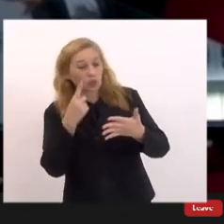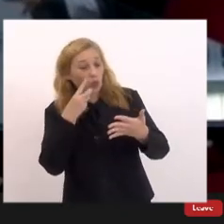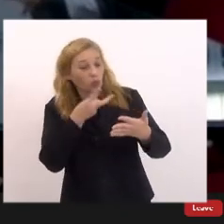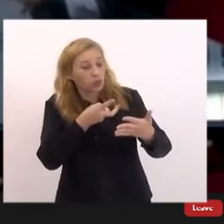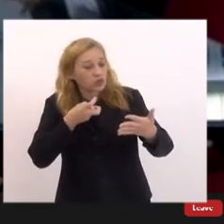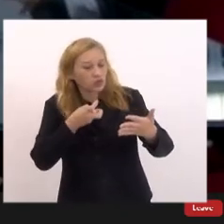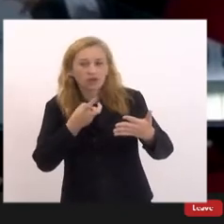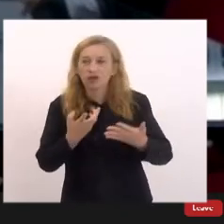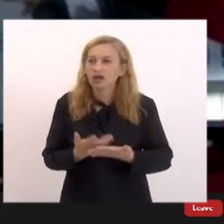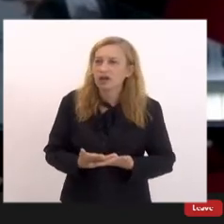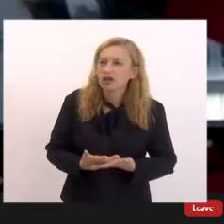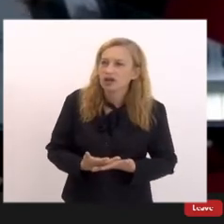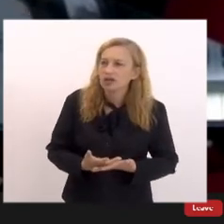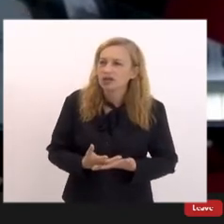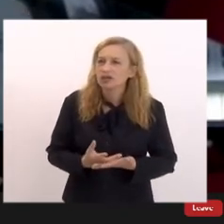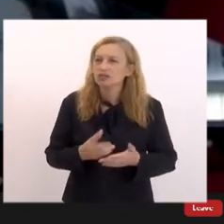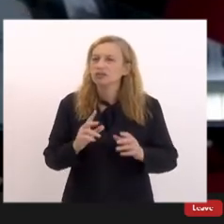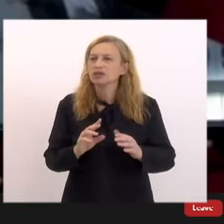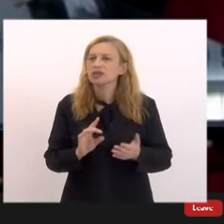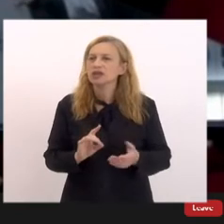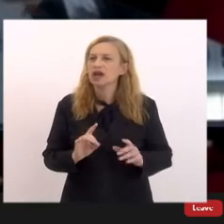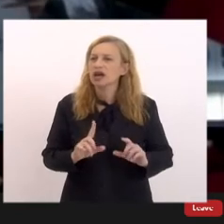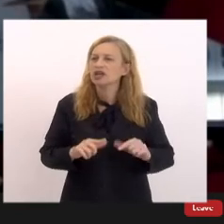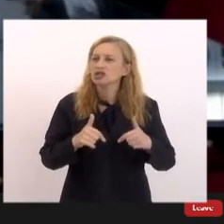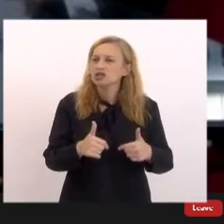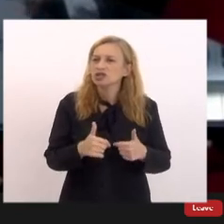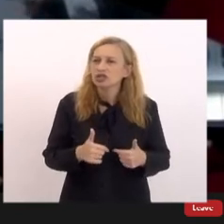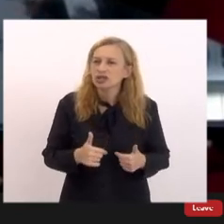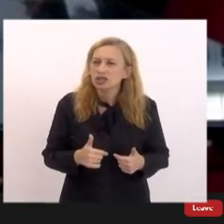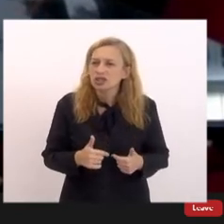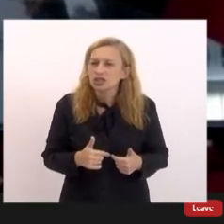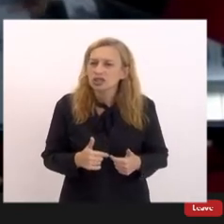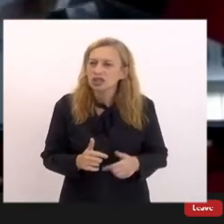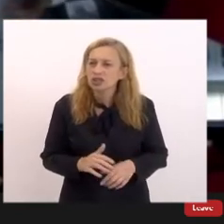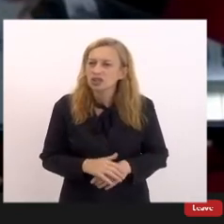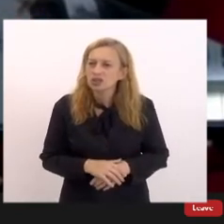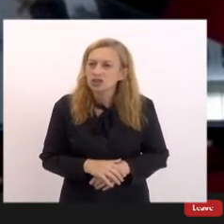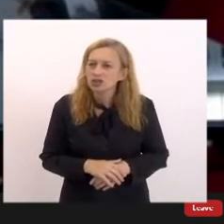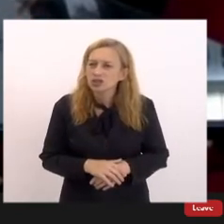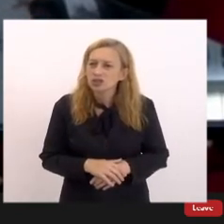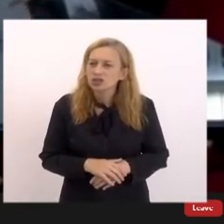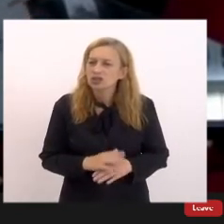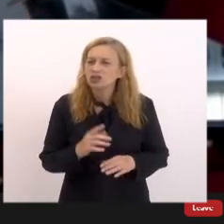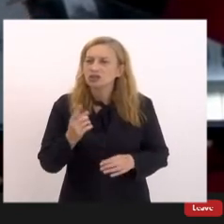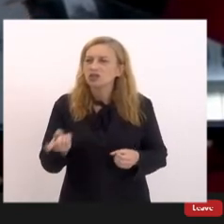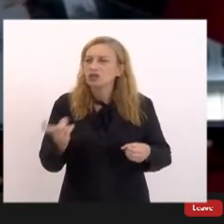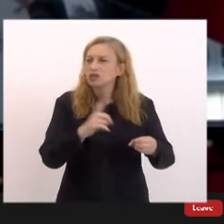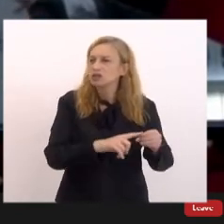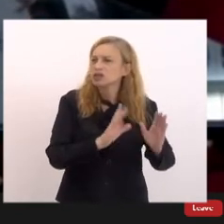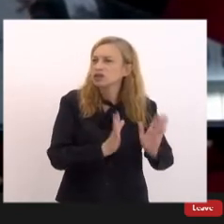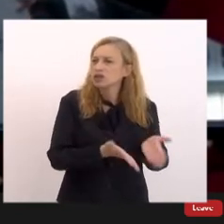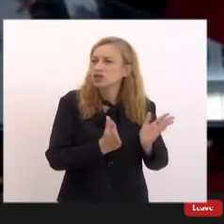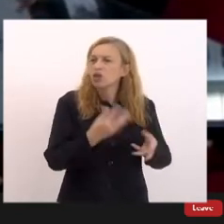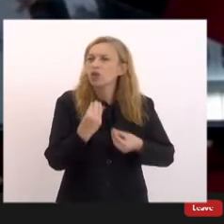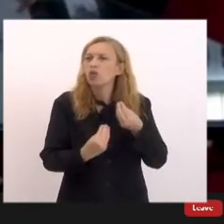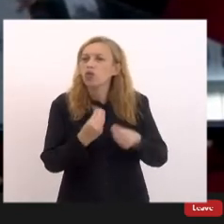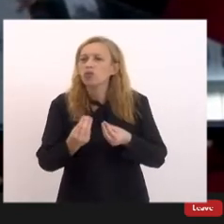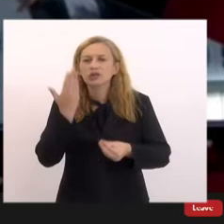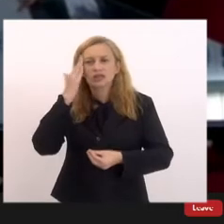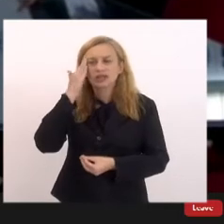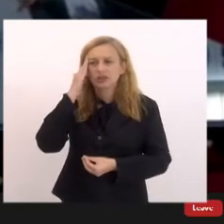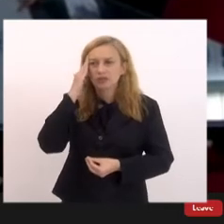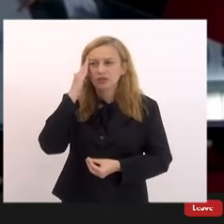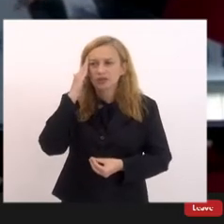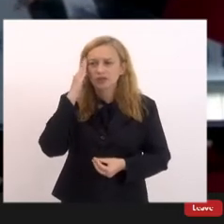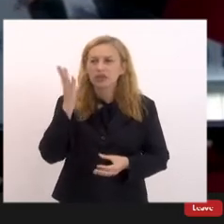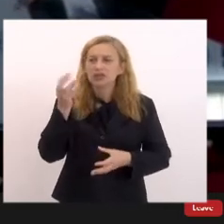creio que não são mensuráveis ainda. As questões psíquicas mesmo, os alunos estão voltando agora, e como que vai ser esse entendimento dentro de